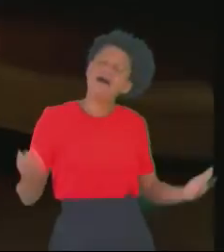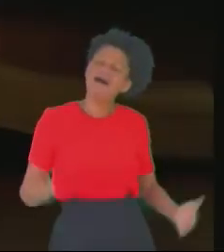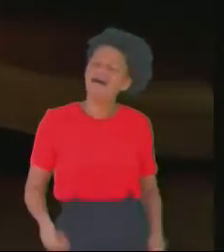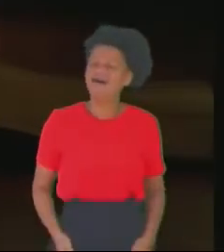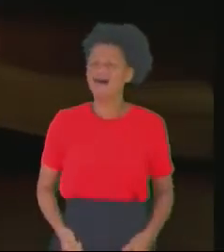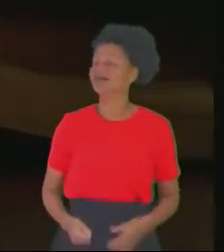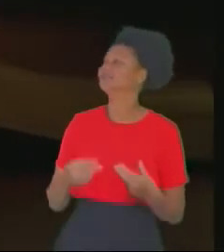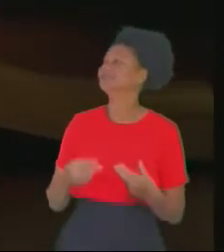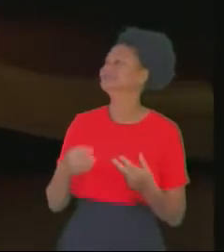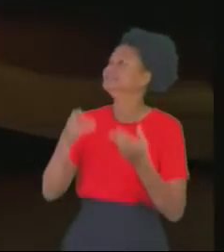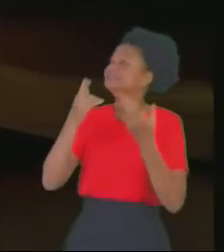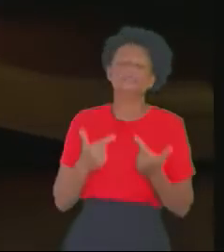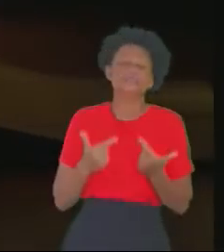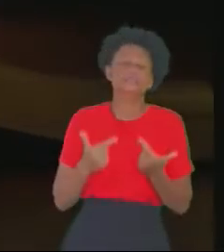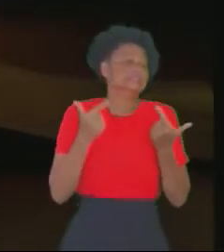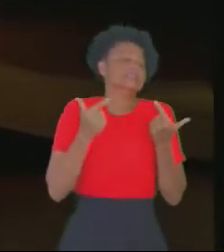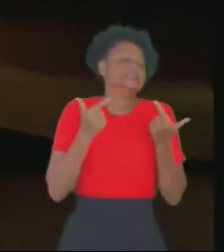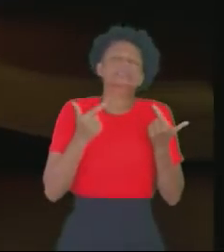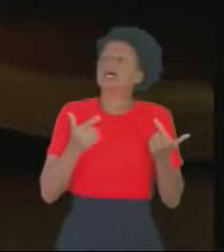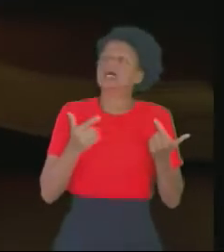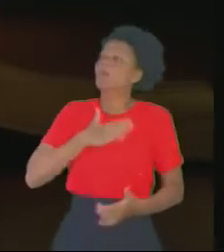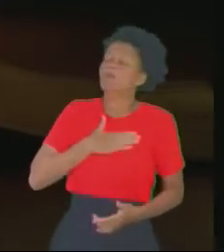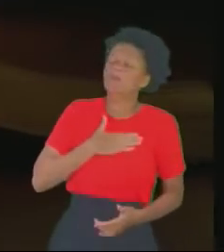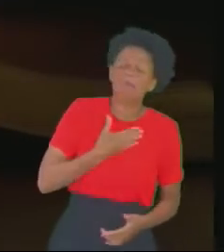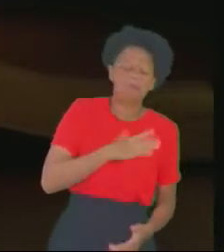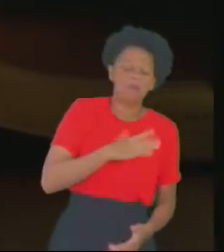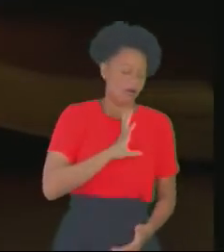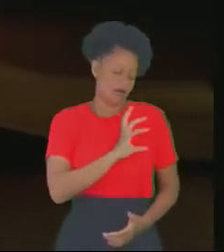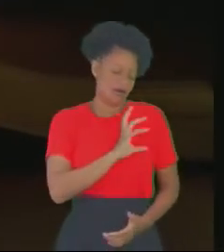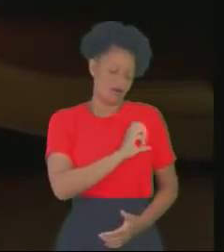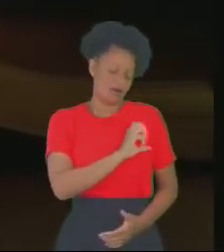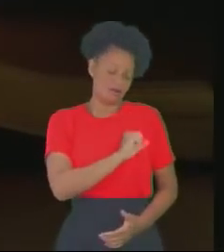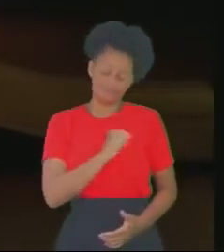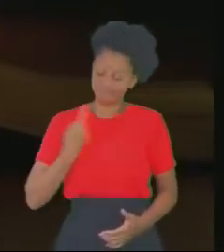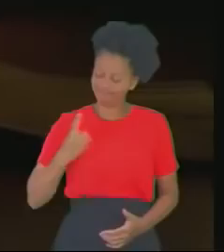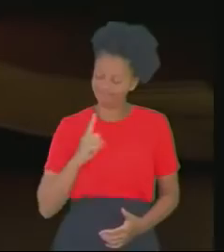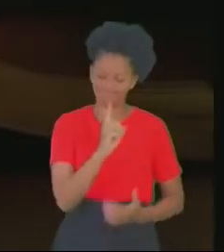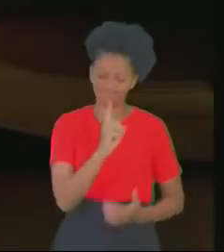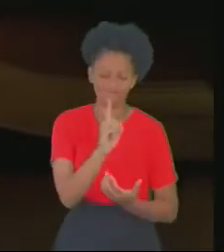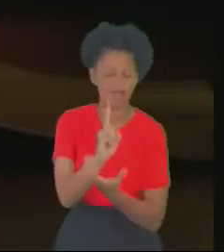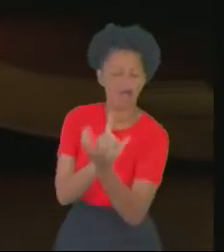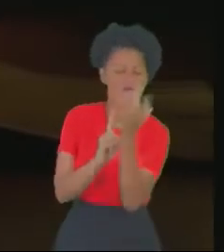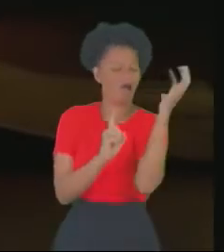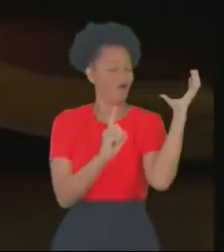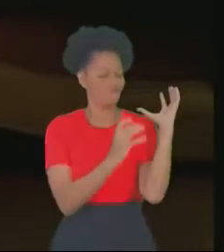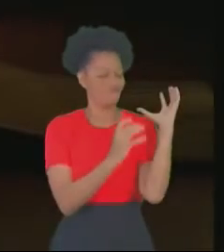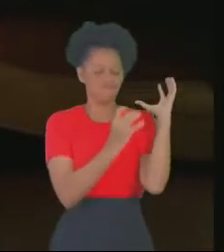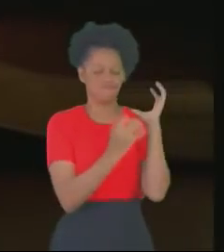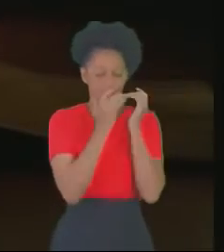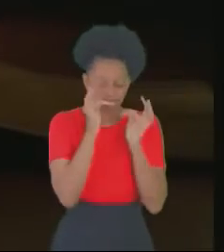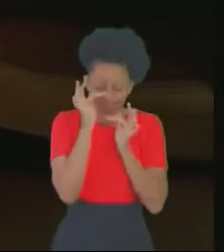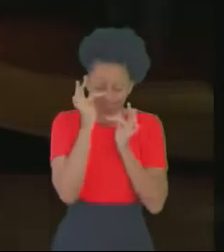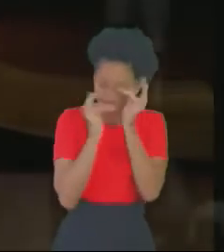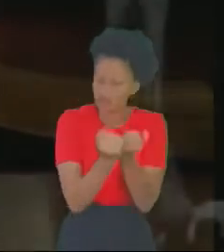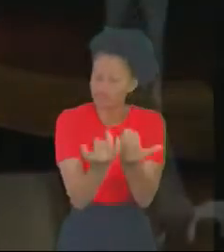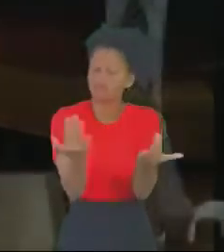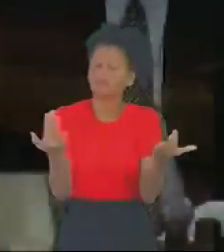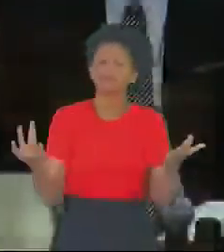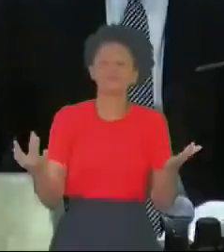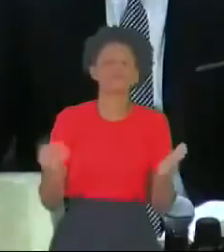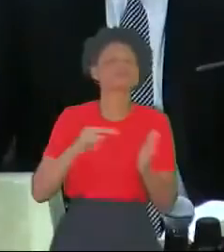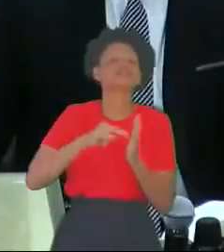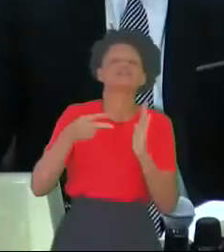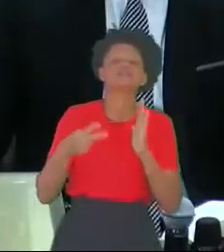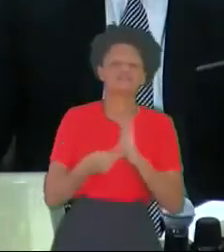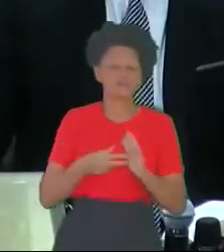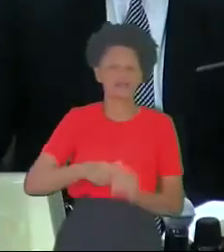meu amado viesse para onde, meus amados irmãos? Seu jardim. Viesse fazer uma visita especial. Isso fala de um